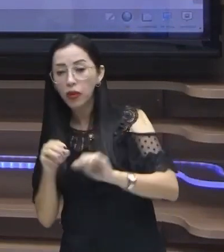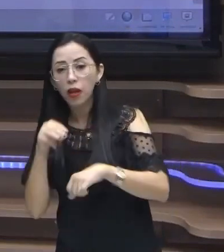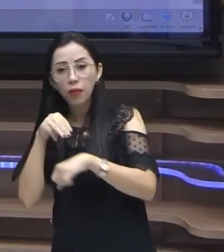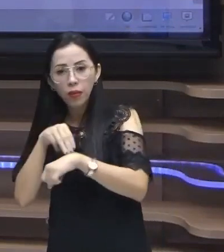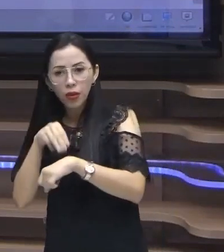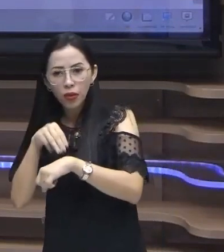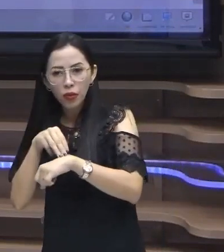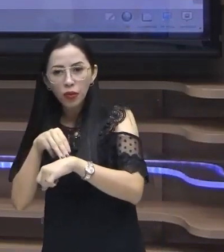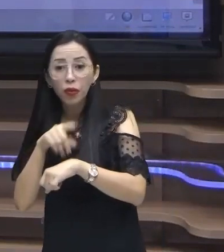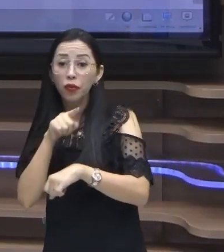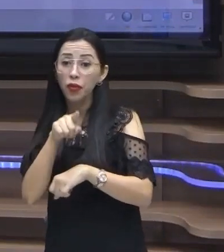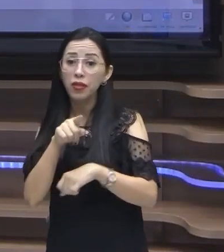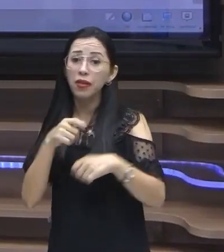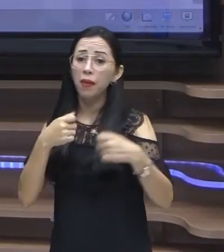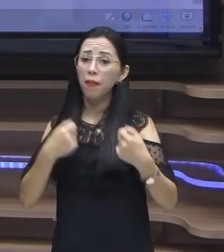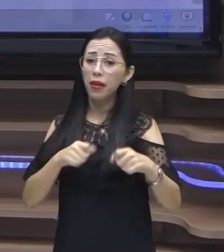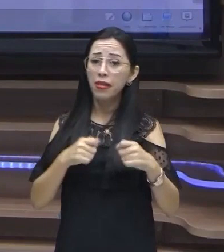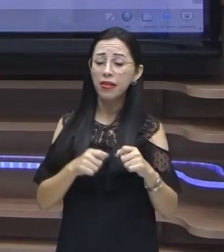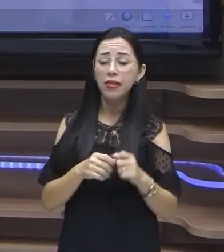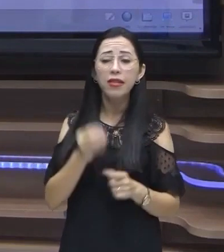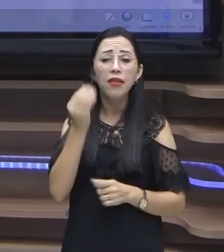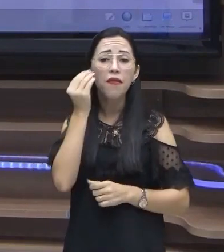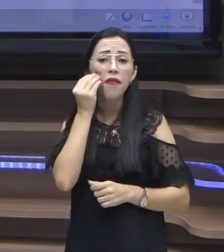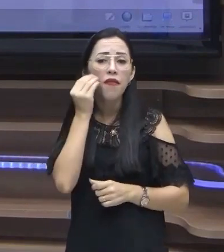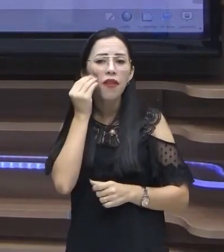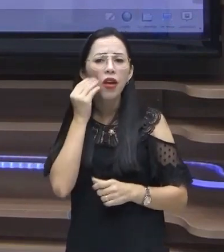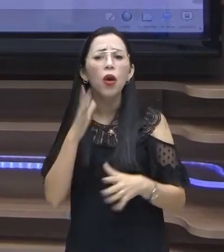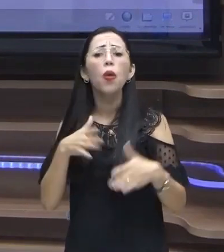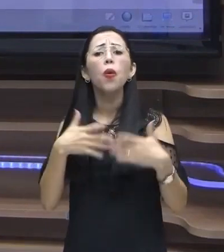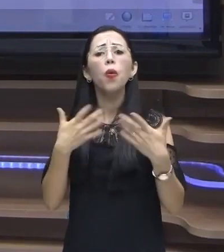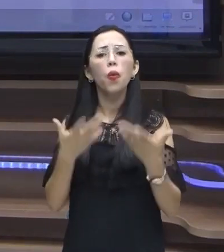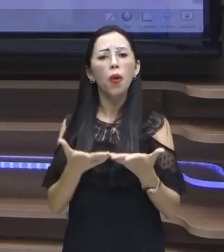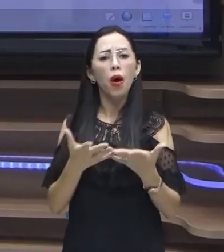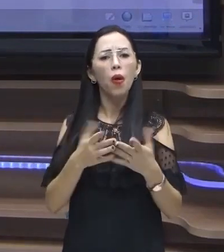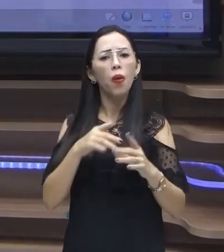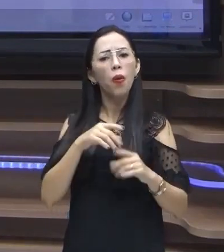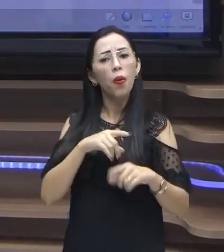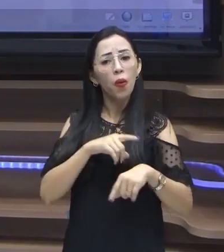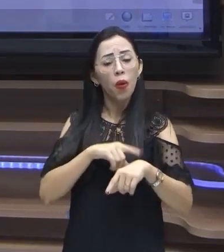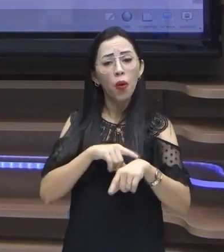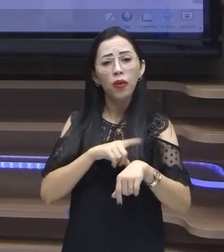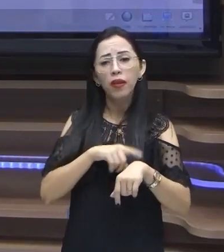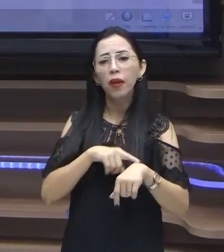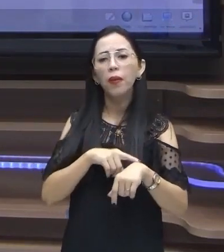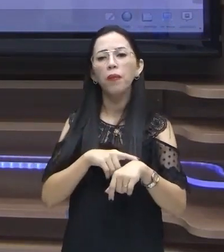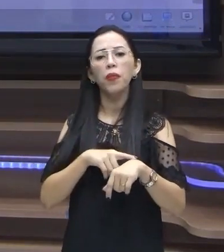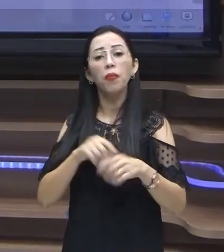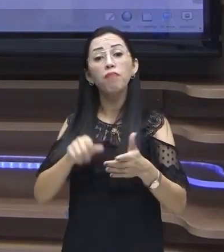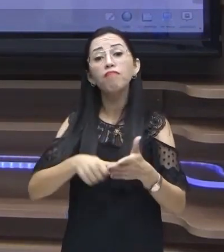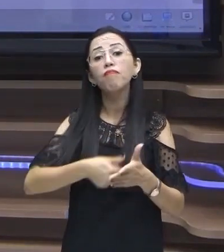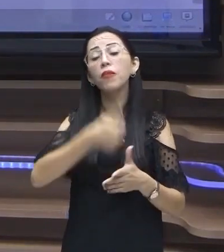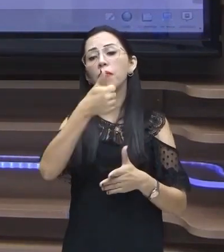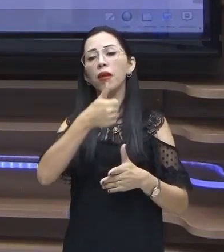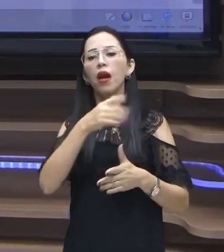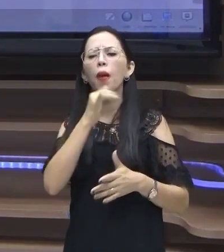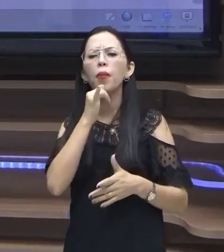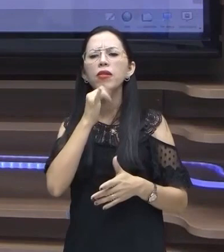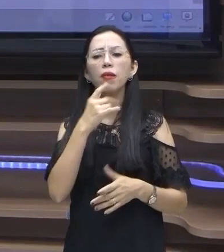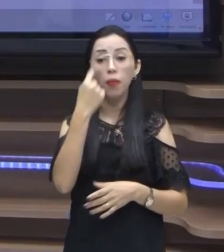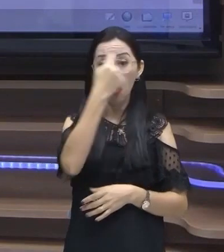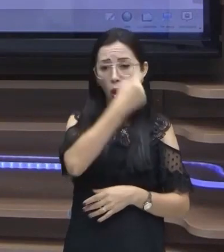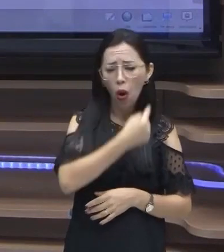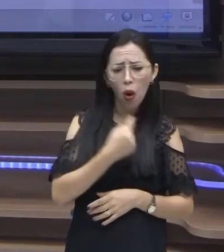medida primária. Então, por exemplo, eu quero transformar hora em minuto. Então, eu tenho que verificar quanto tempo tem uma hora?